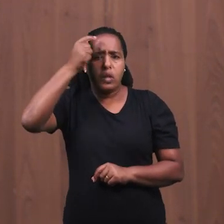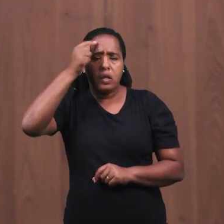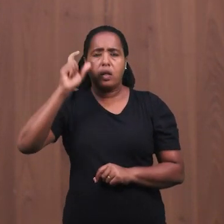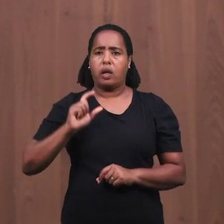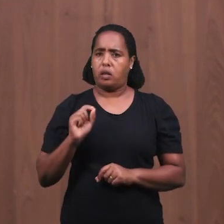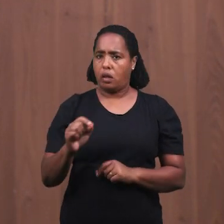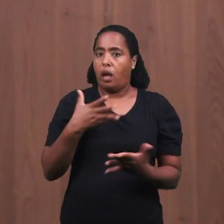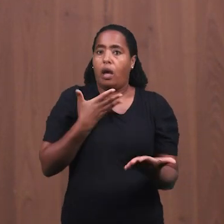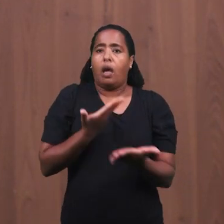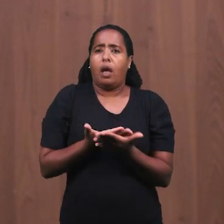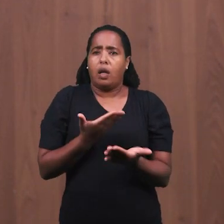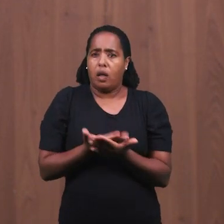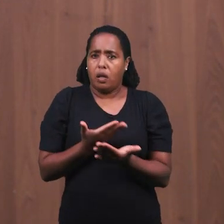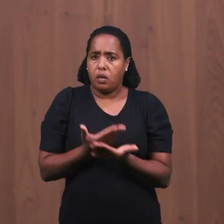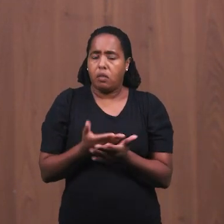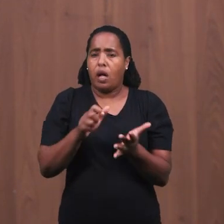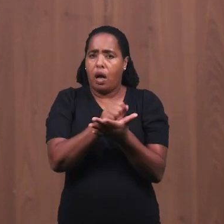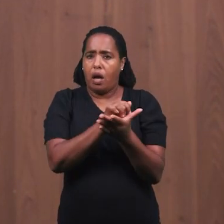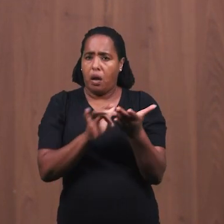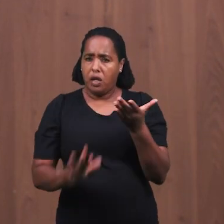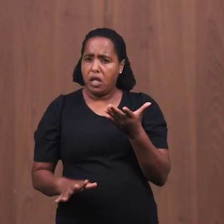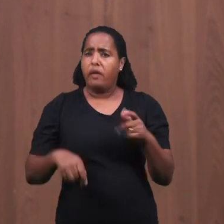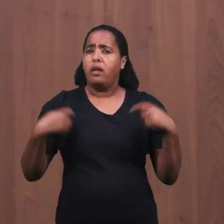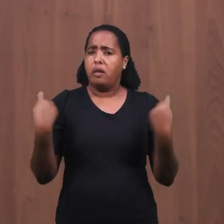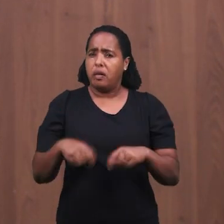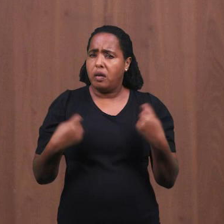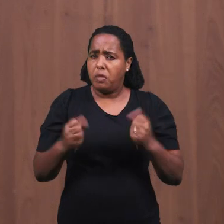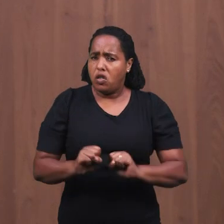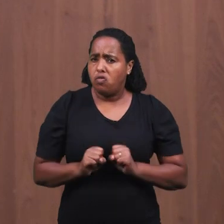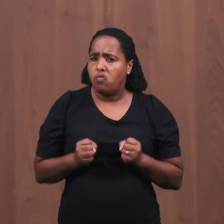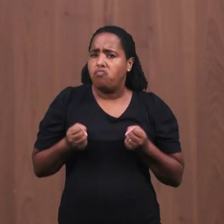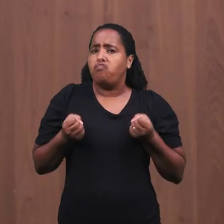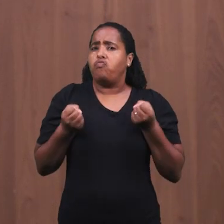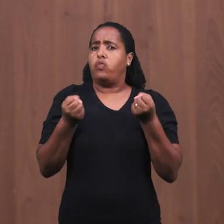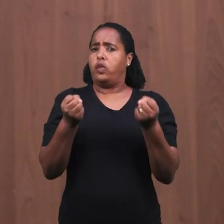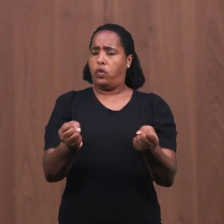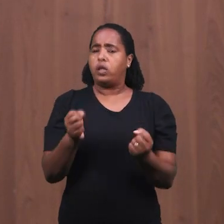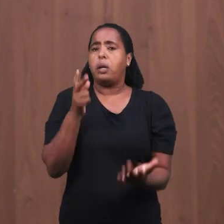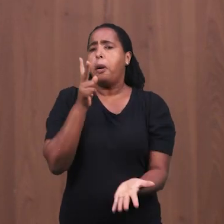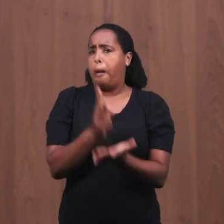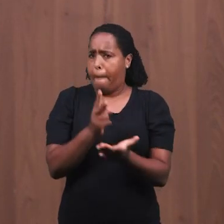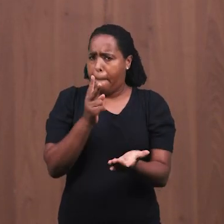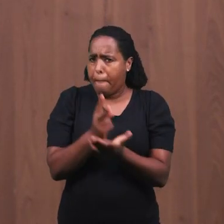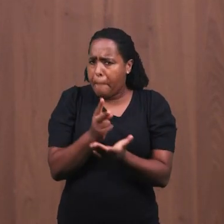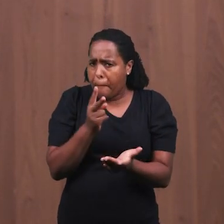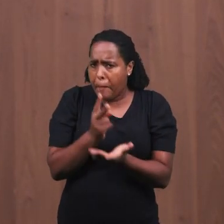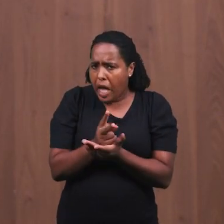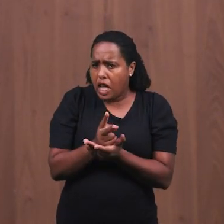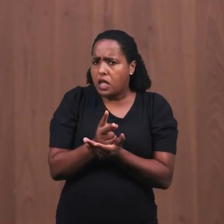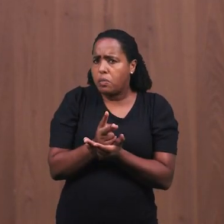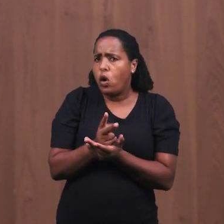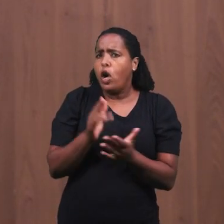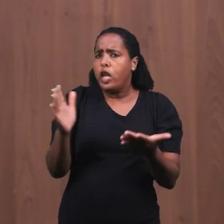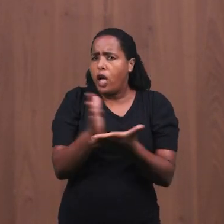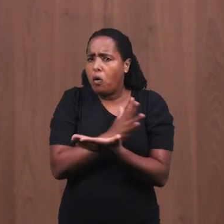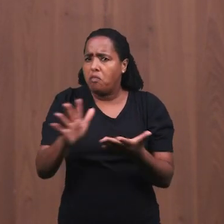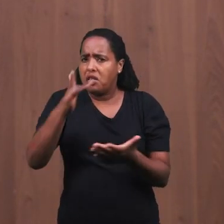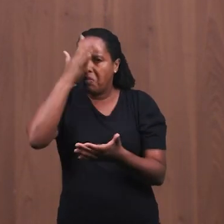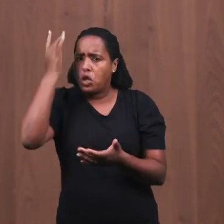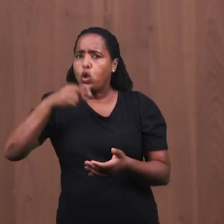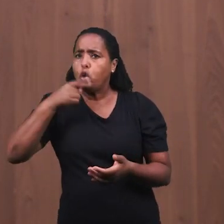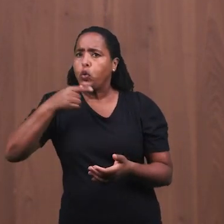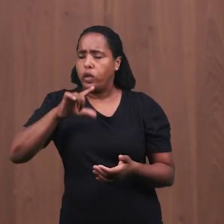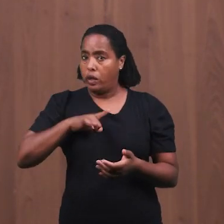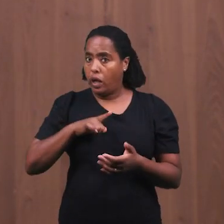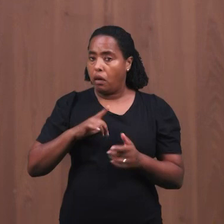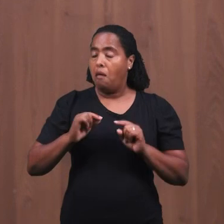que estudar é uma atividade que exige muito esforço, ainda que não pareça para quem vê de fora. Por isso,